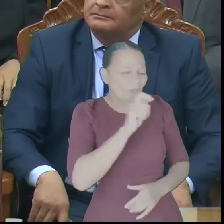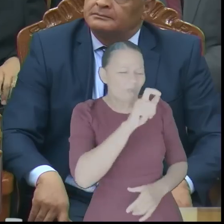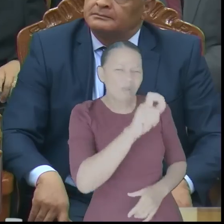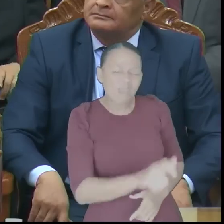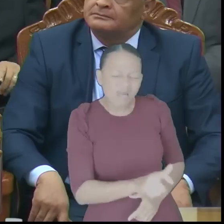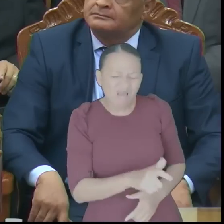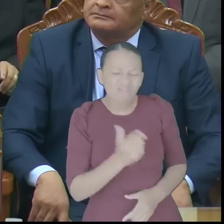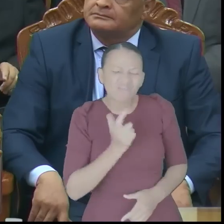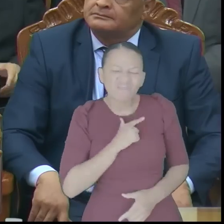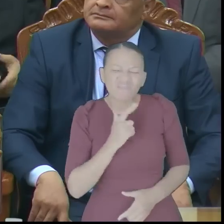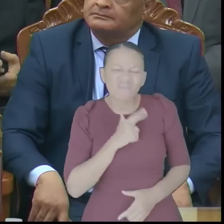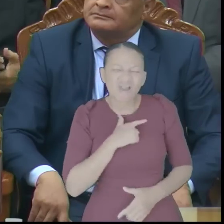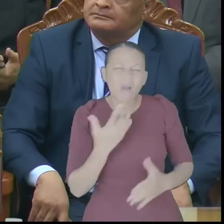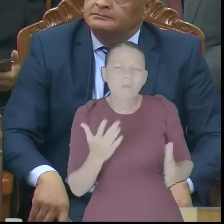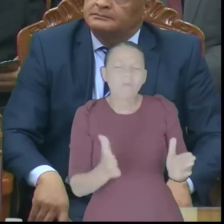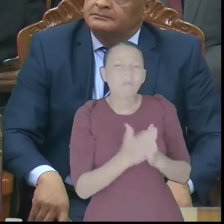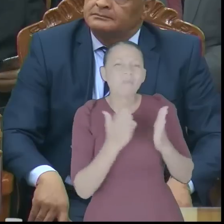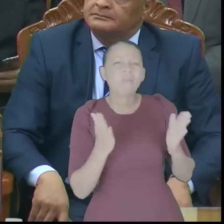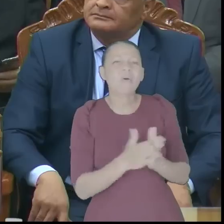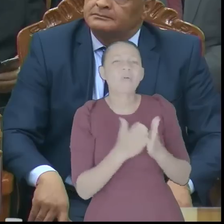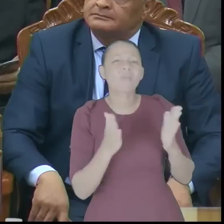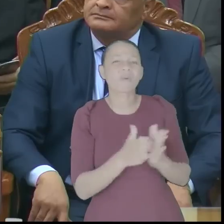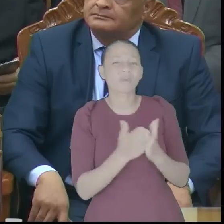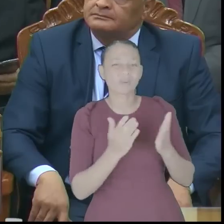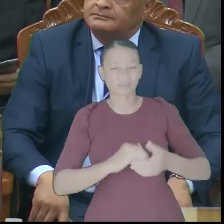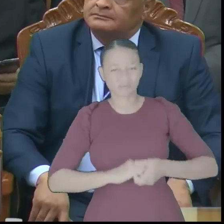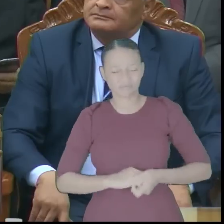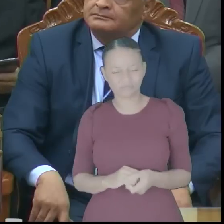pobre, mas era herdeira.